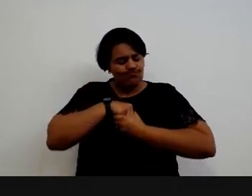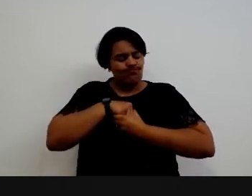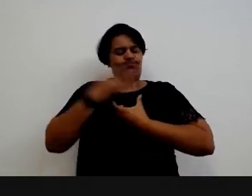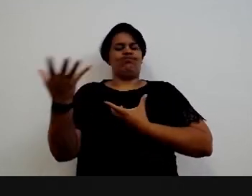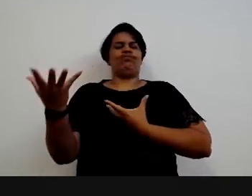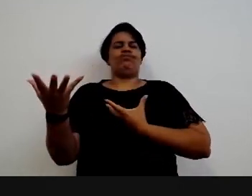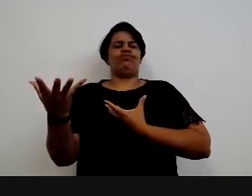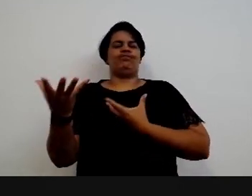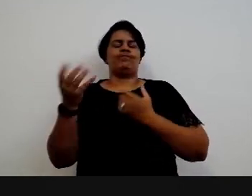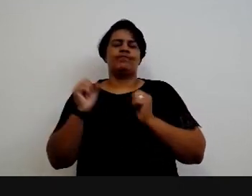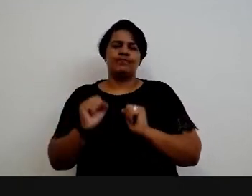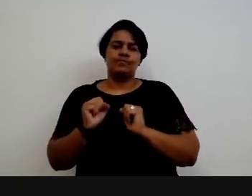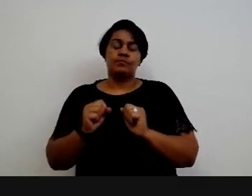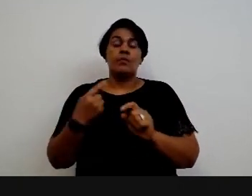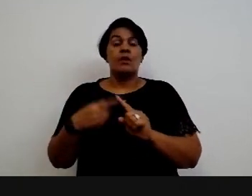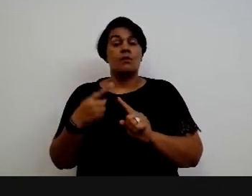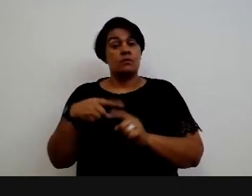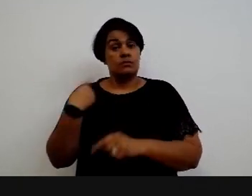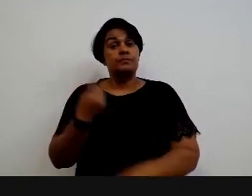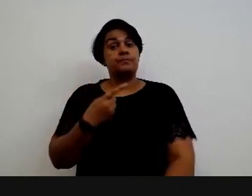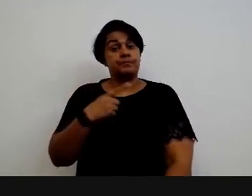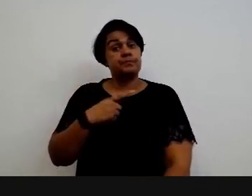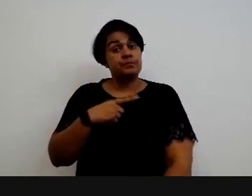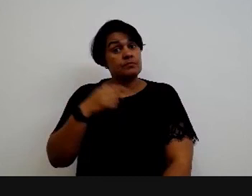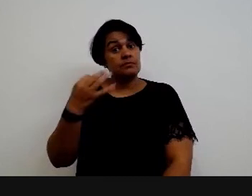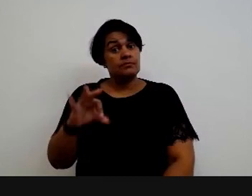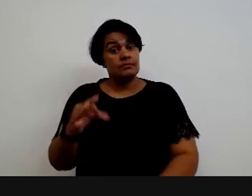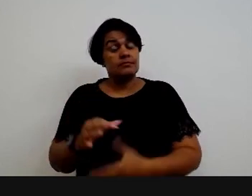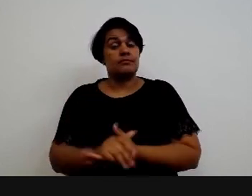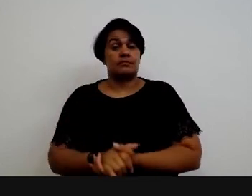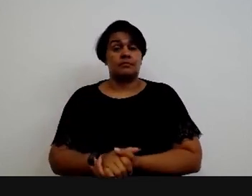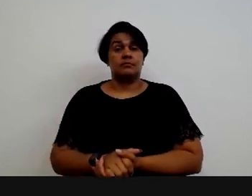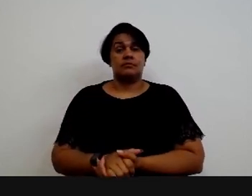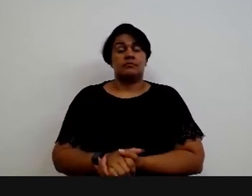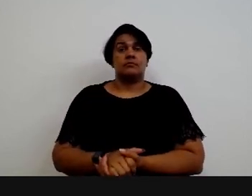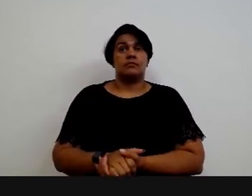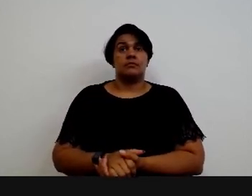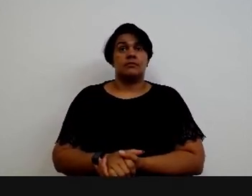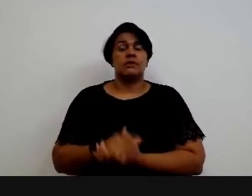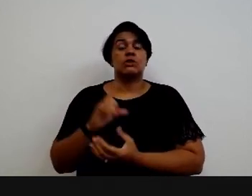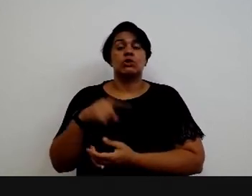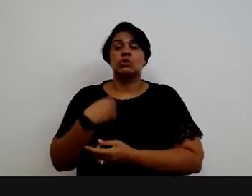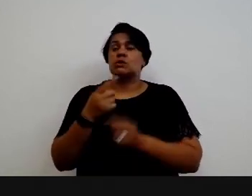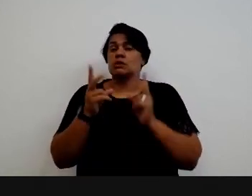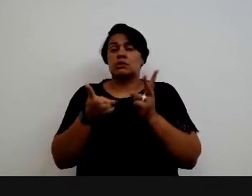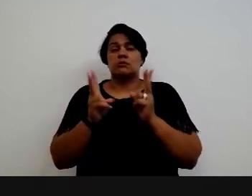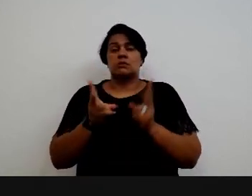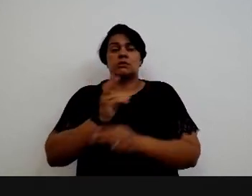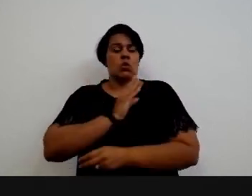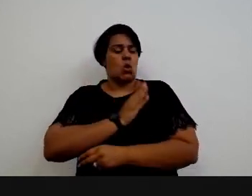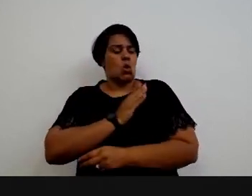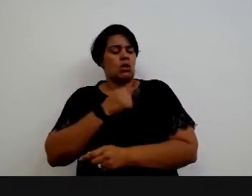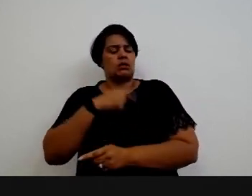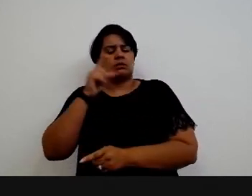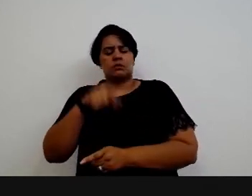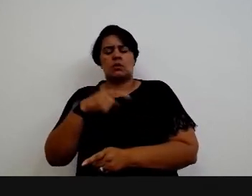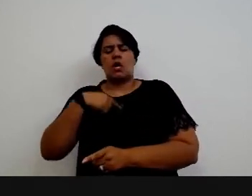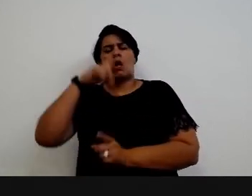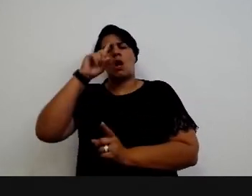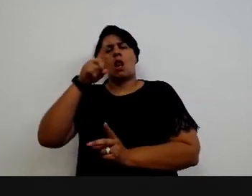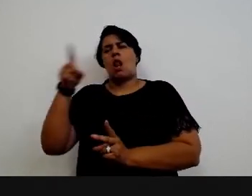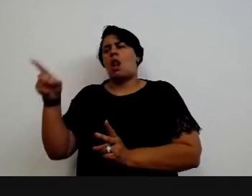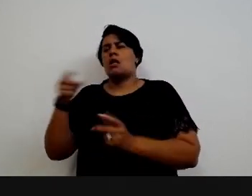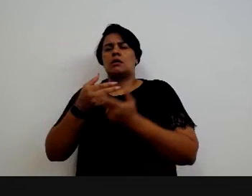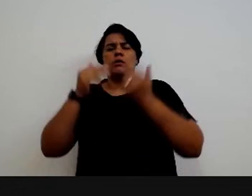oprimido do opressor dentro dele, porque a gente tem isso, né? A gente tem o rei dentro da gente, né? A gente tem esse coração de súdito, né?